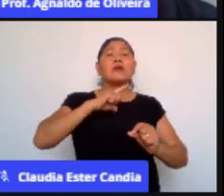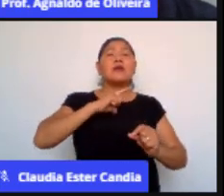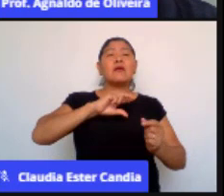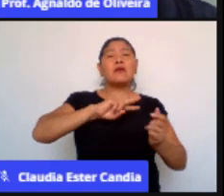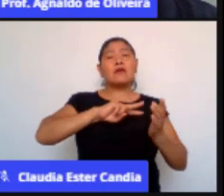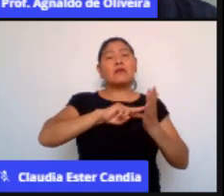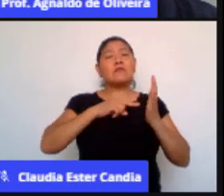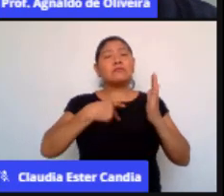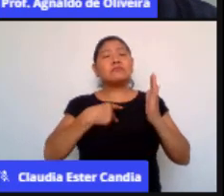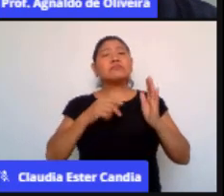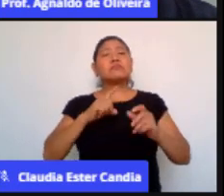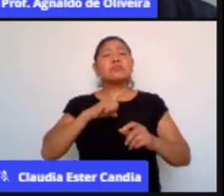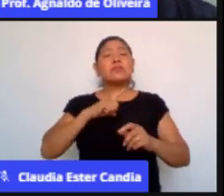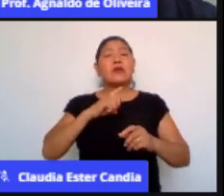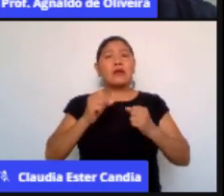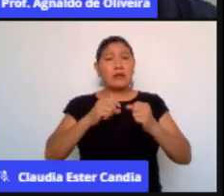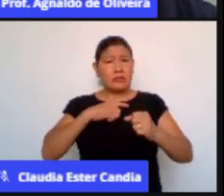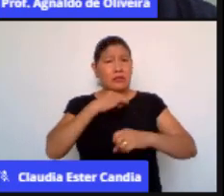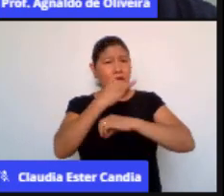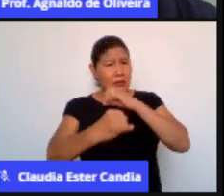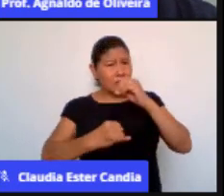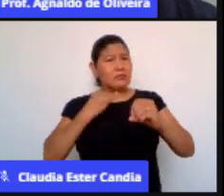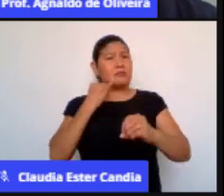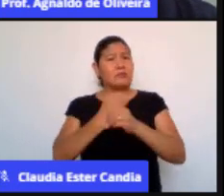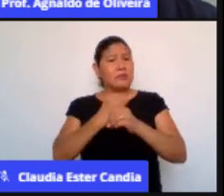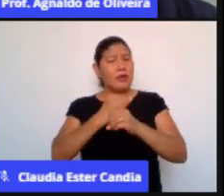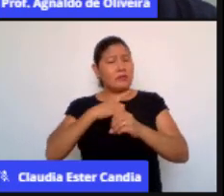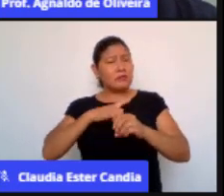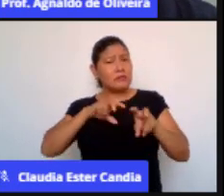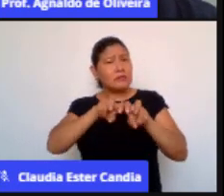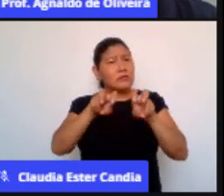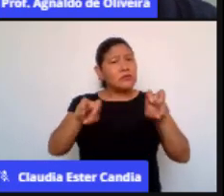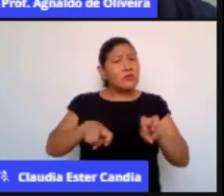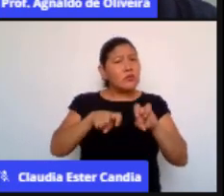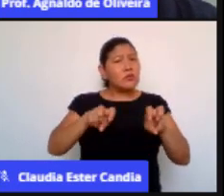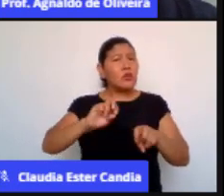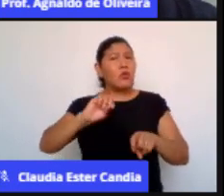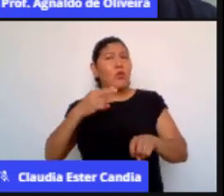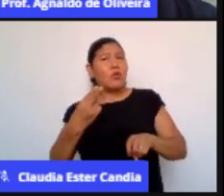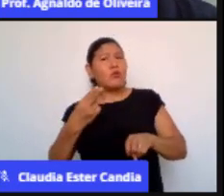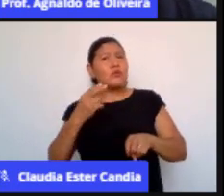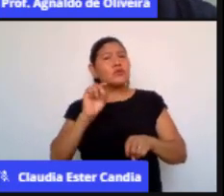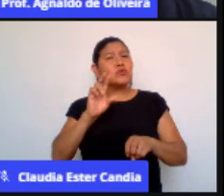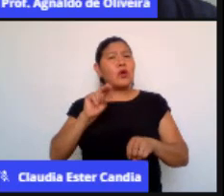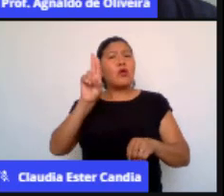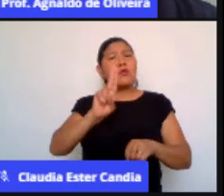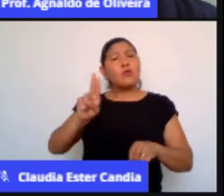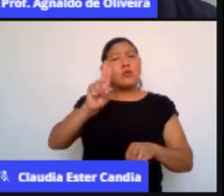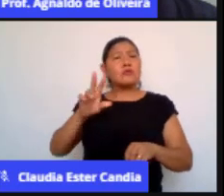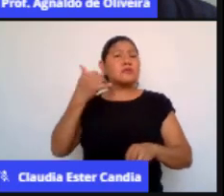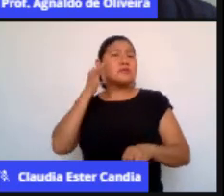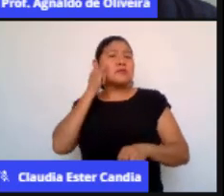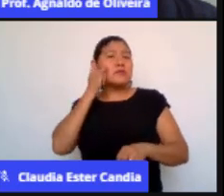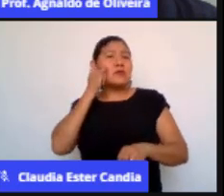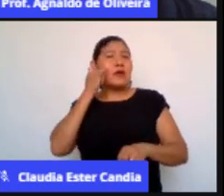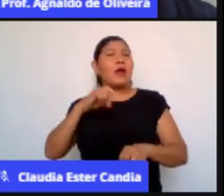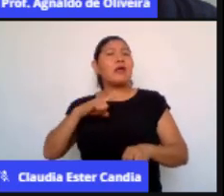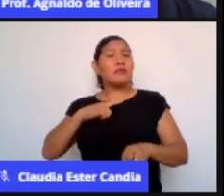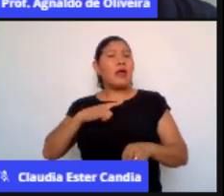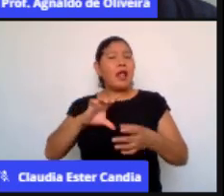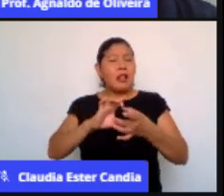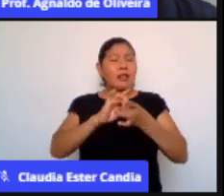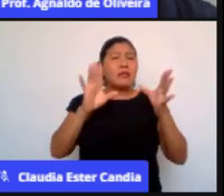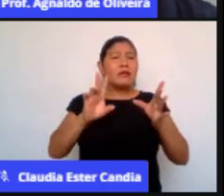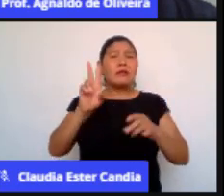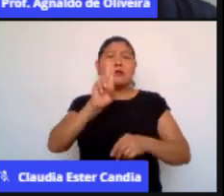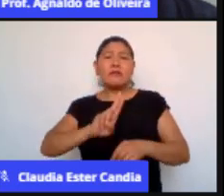têm internet? Será que eles têm computador? Ou será que eles só têm celulares, Esse computador está disponível o dia todo para ele? Ou